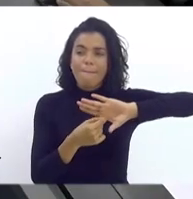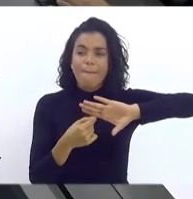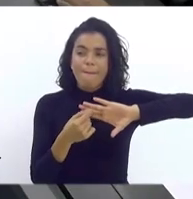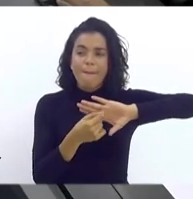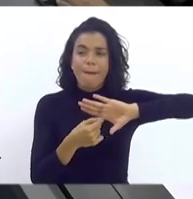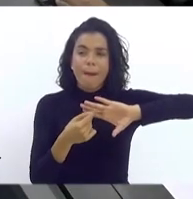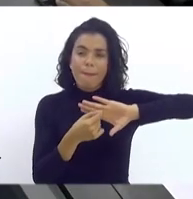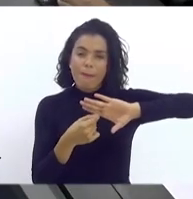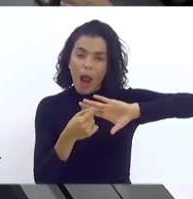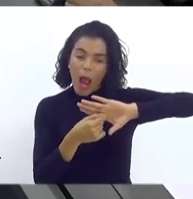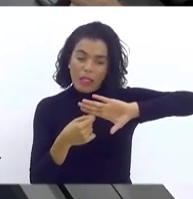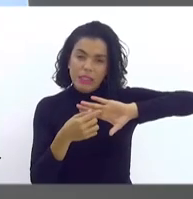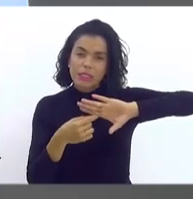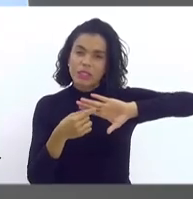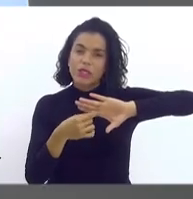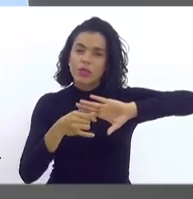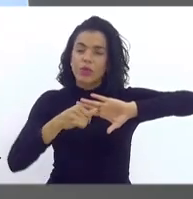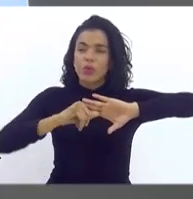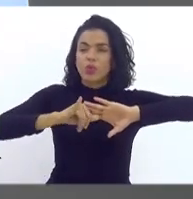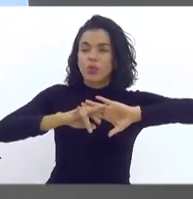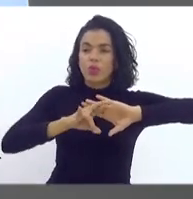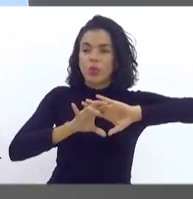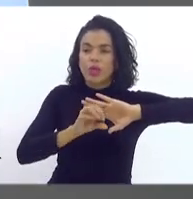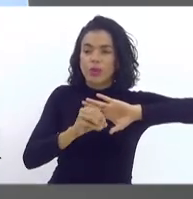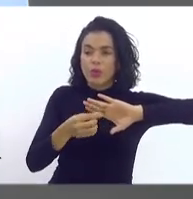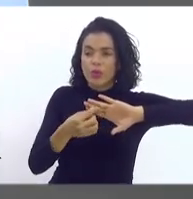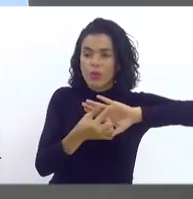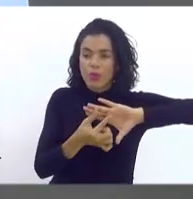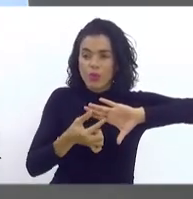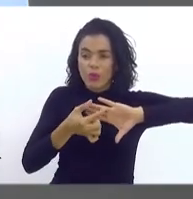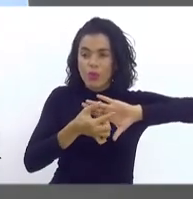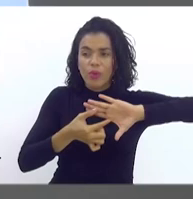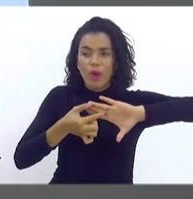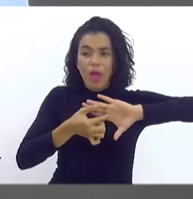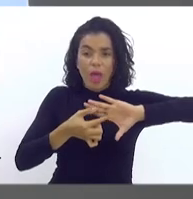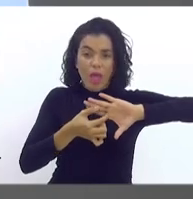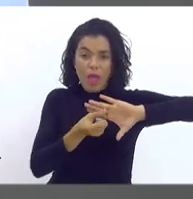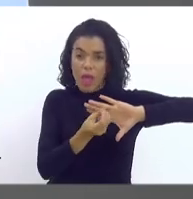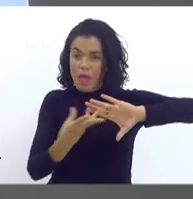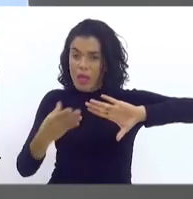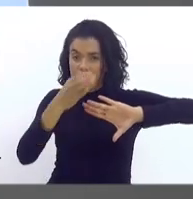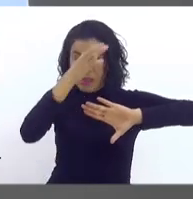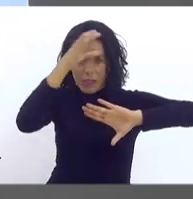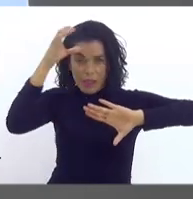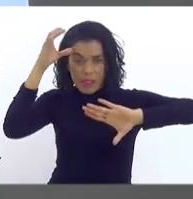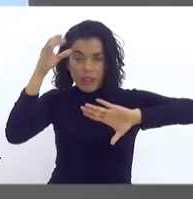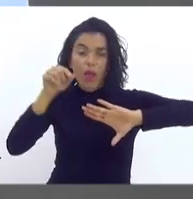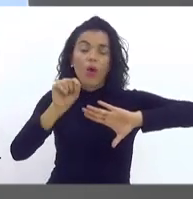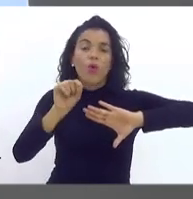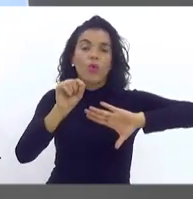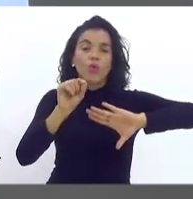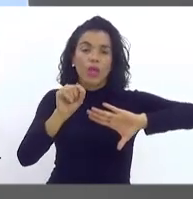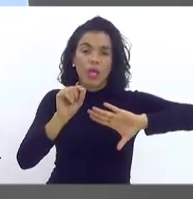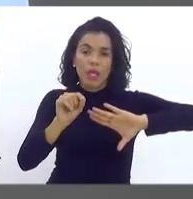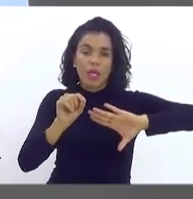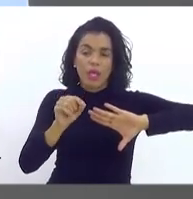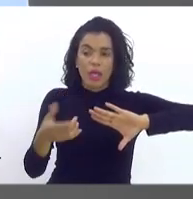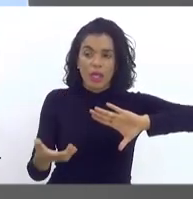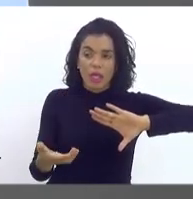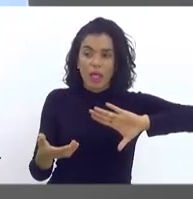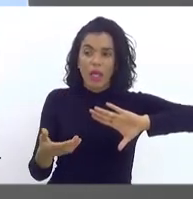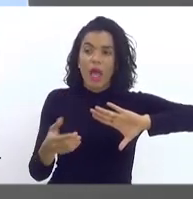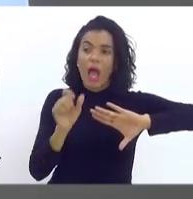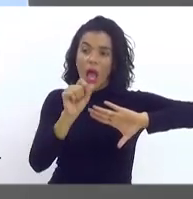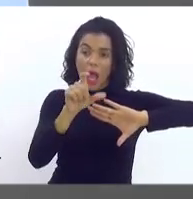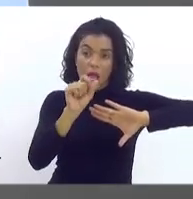de detalhes, na região metropolitana do Rio. Isso. Mas aquilo é o quê? É a quantidade de consumidor? A que se refere aquele mapa? Aqui é a rede. A parte